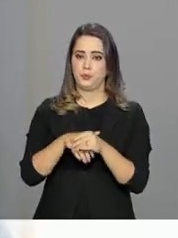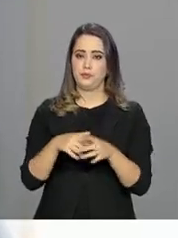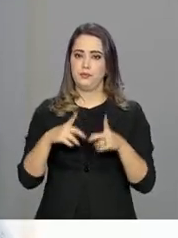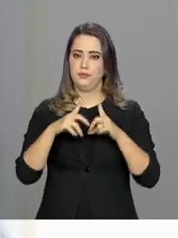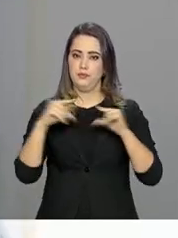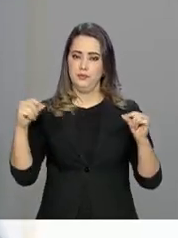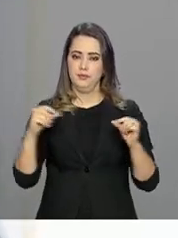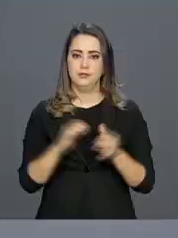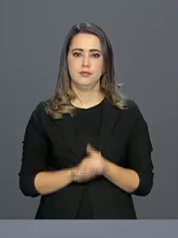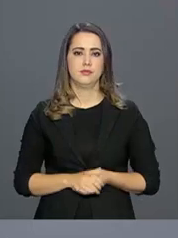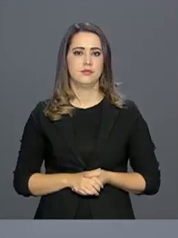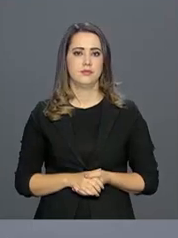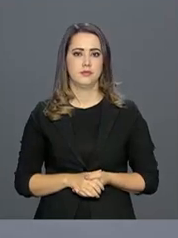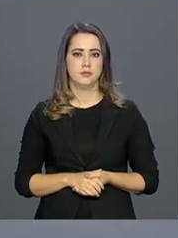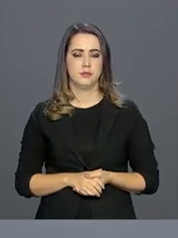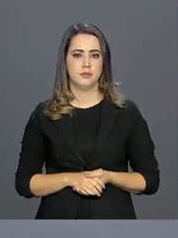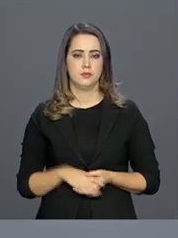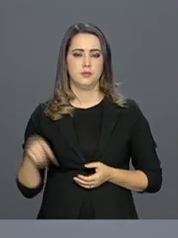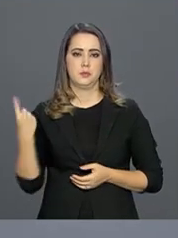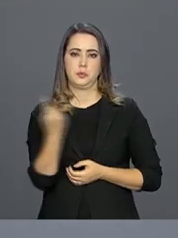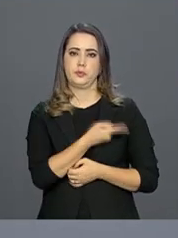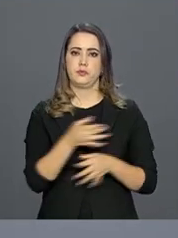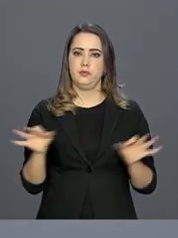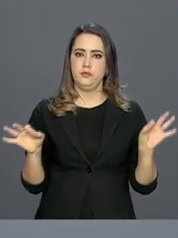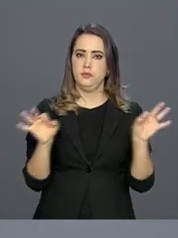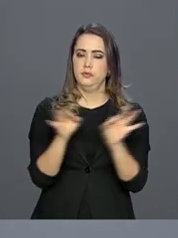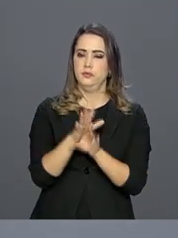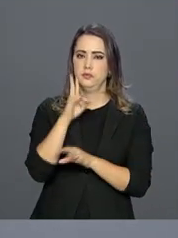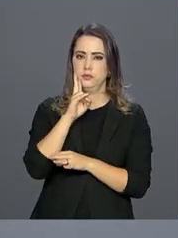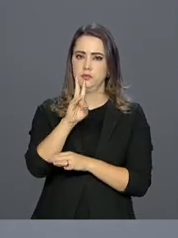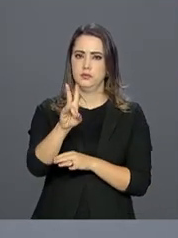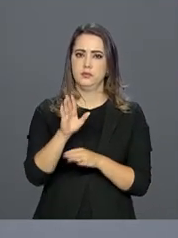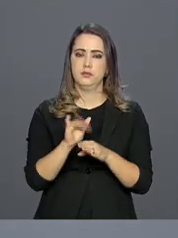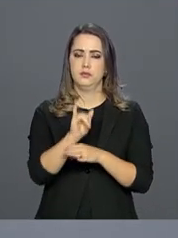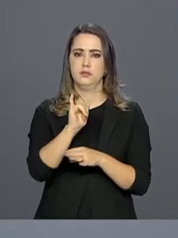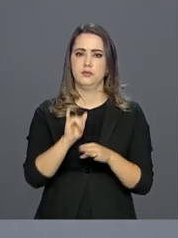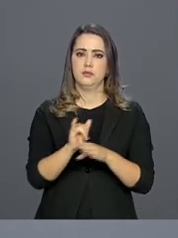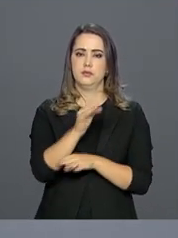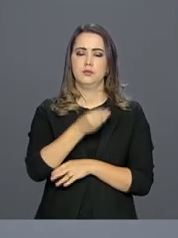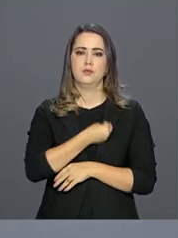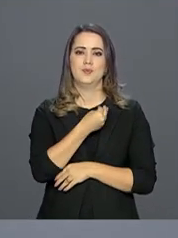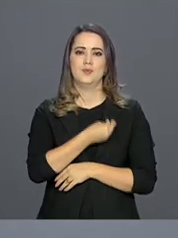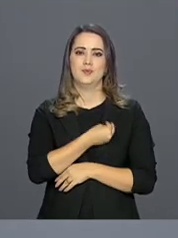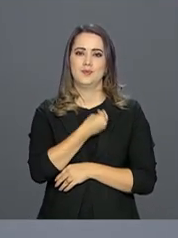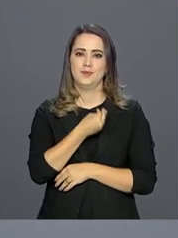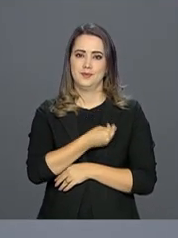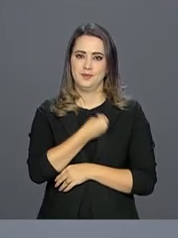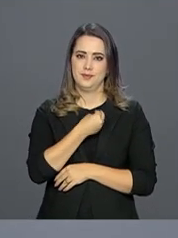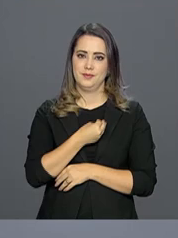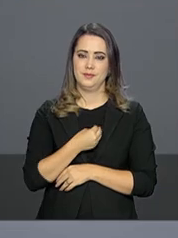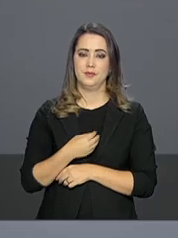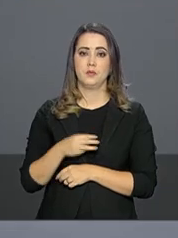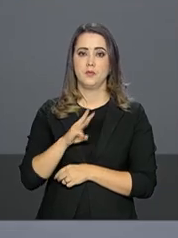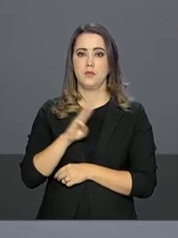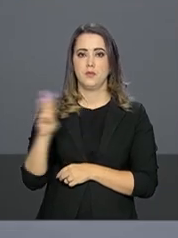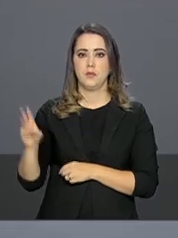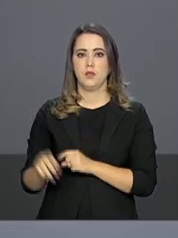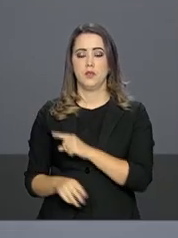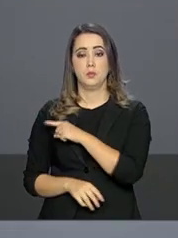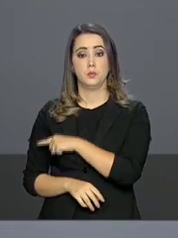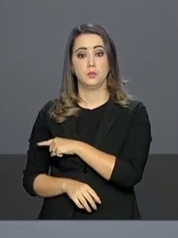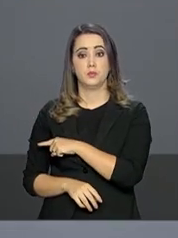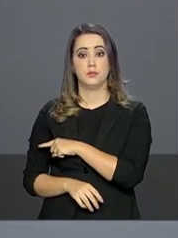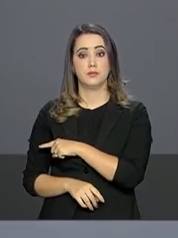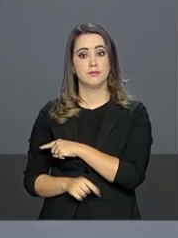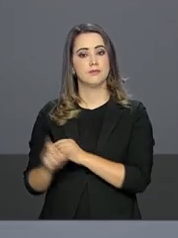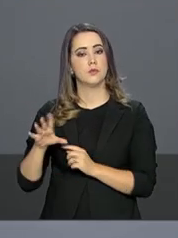para o mundinho nós ficamos por aqui você pode acompanhar a programação ao vivo da nbr pelo site e todas as